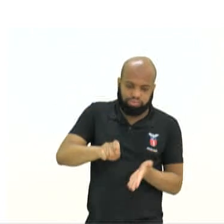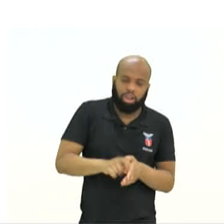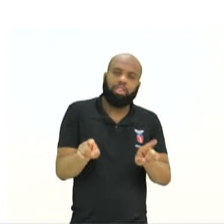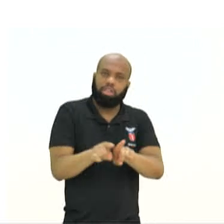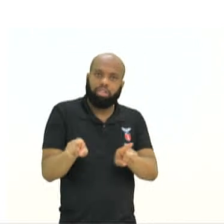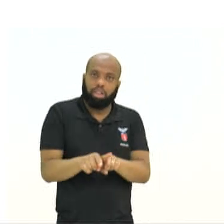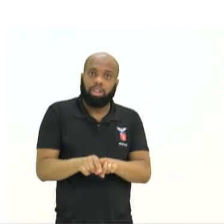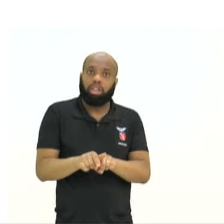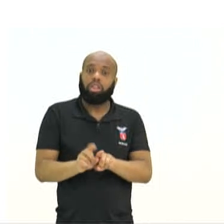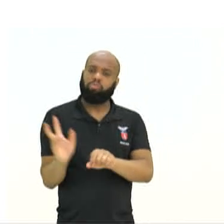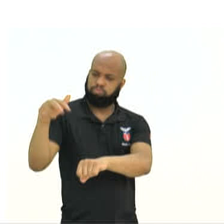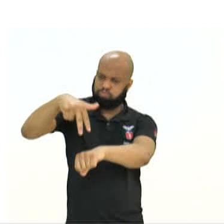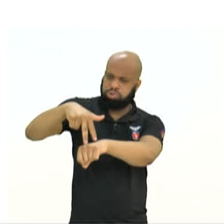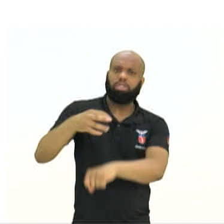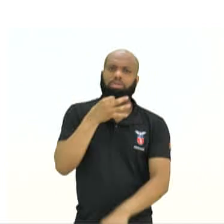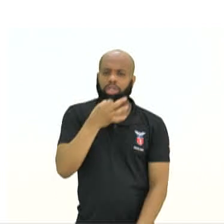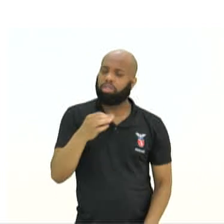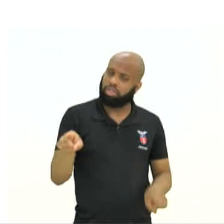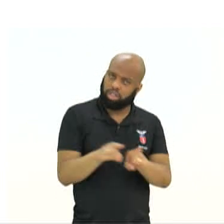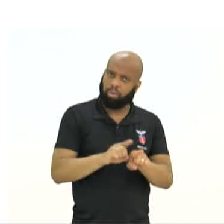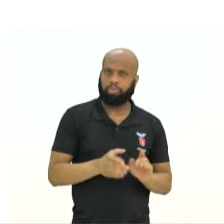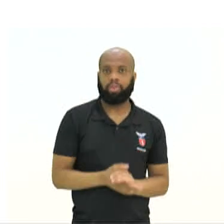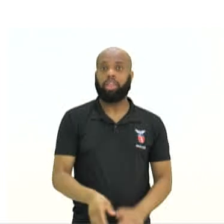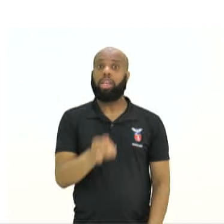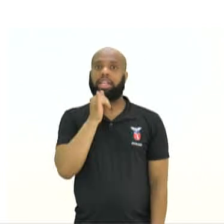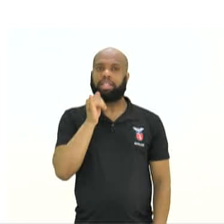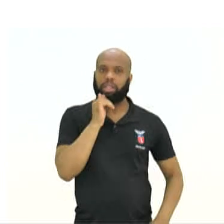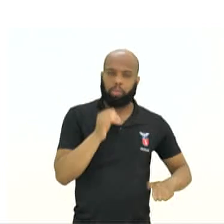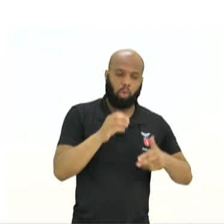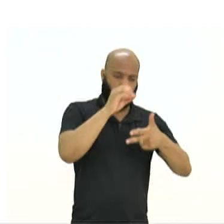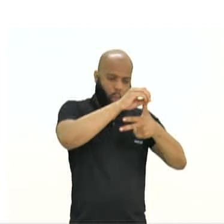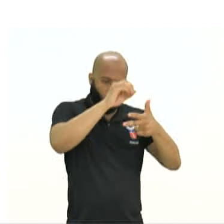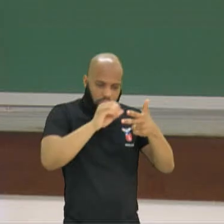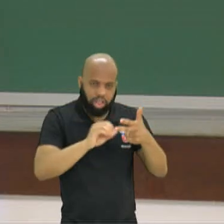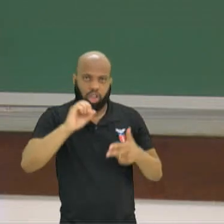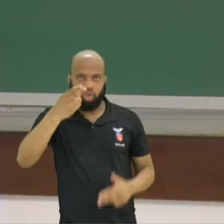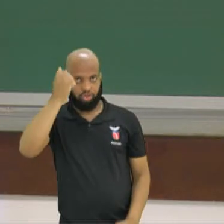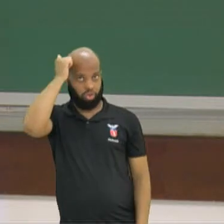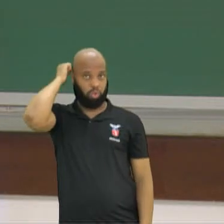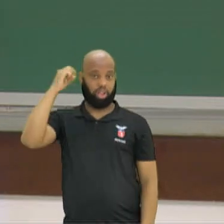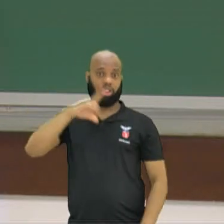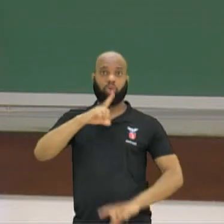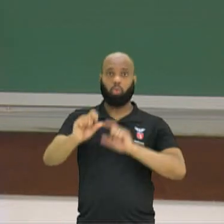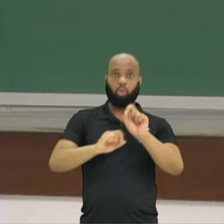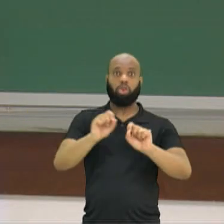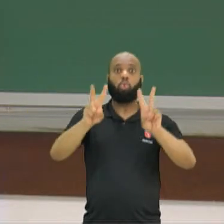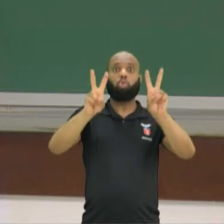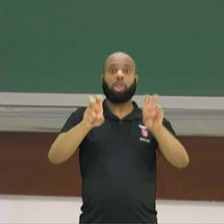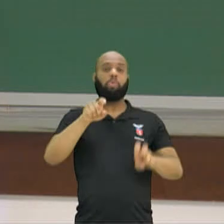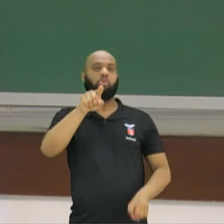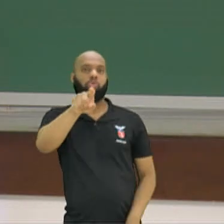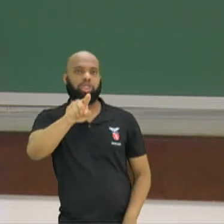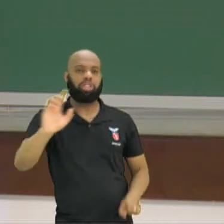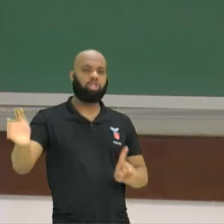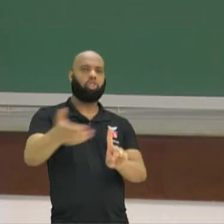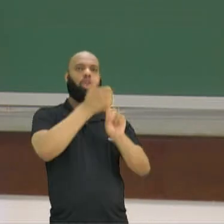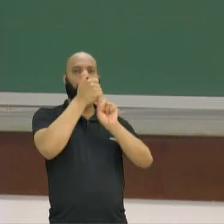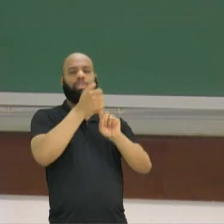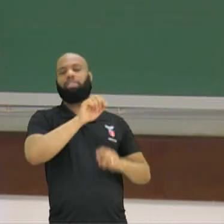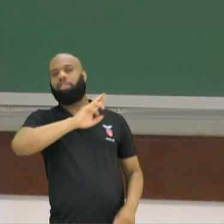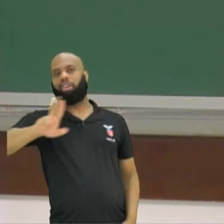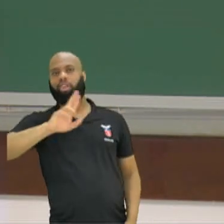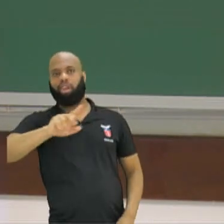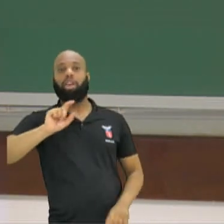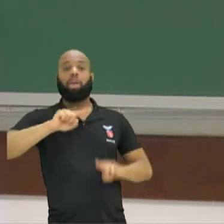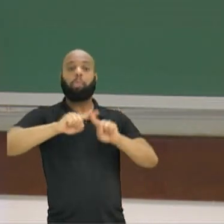e posição crítica. Pessoal, nem sempre o Enem ou os vestibulares vai trazer para vocês um assunto que vocês dominam. O